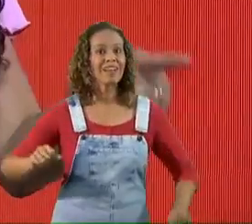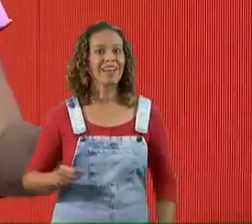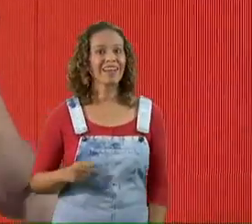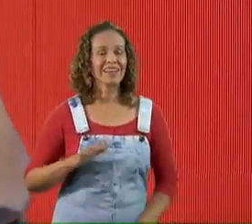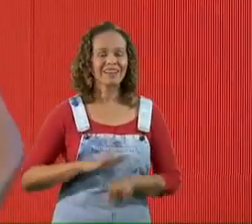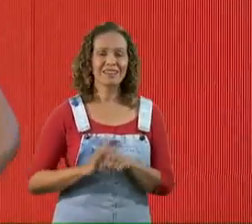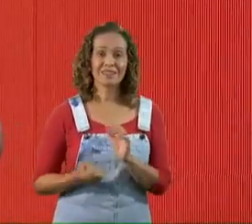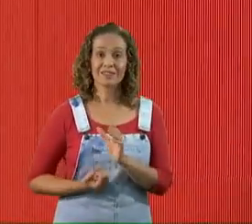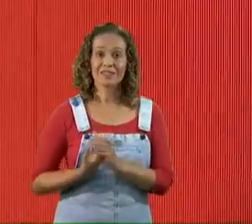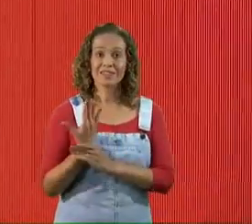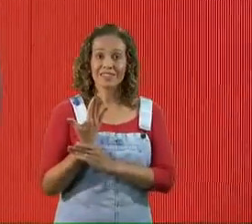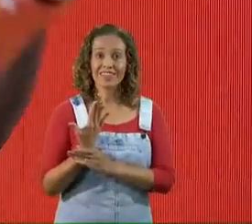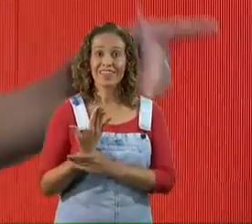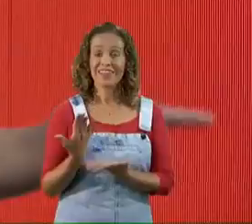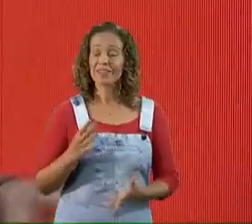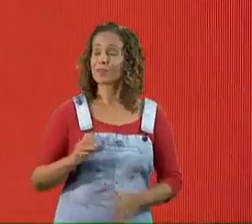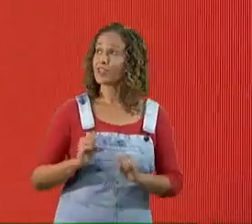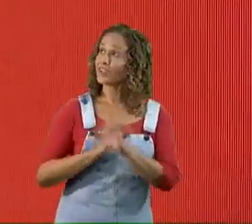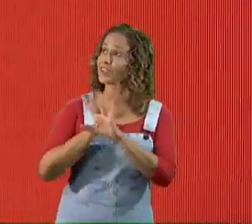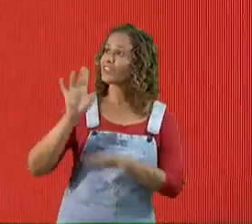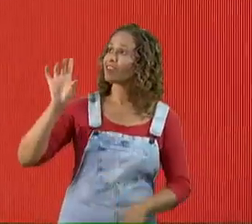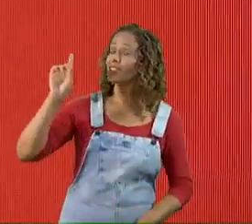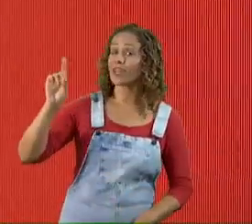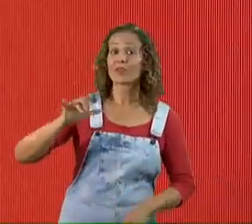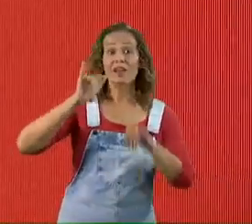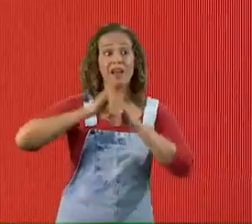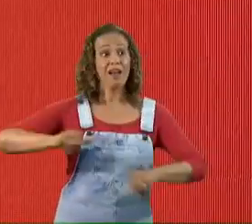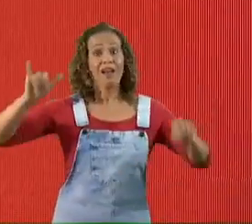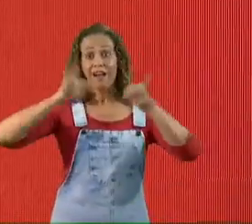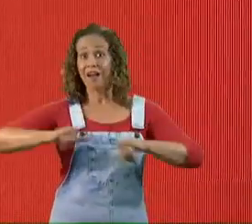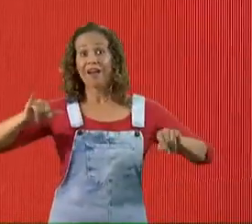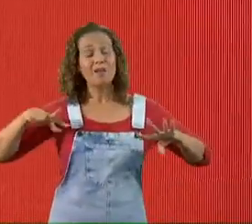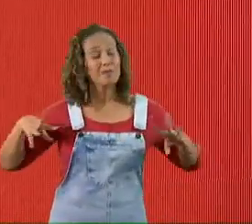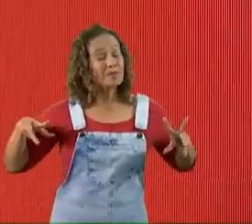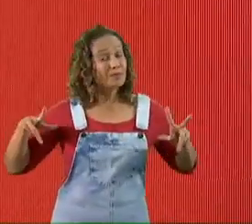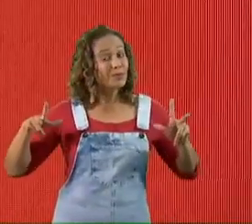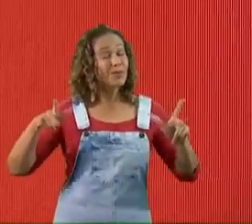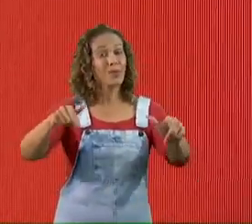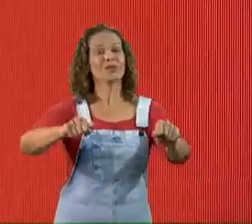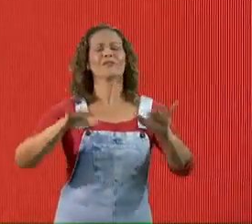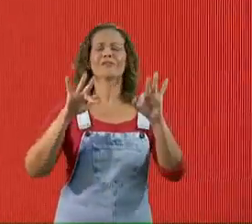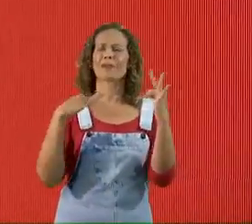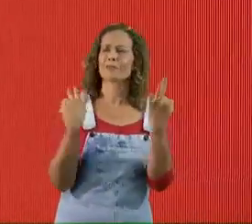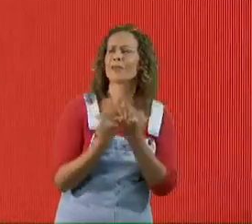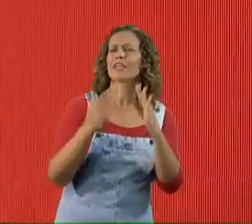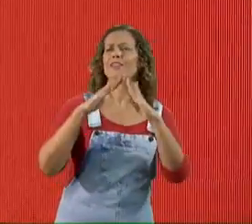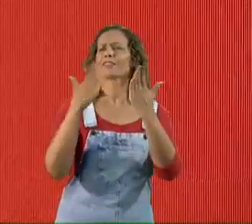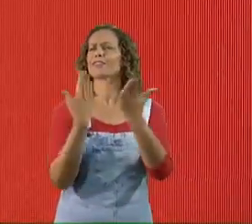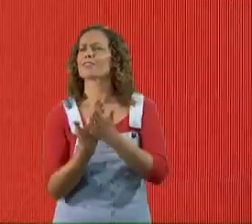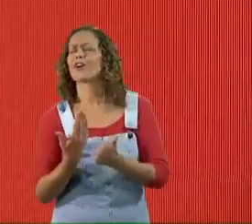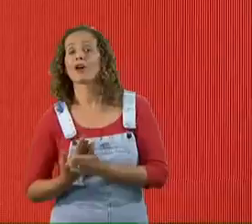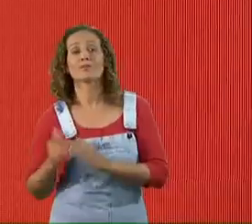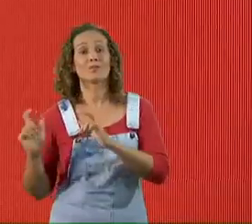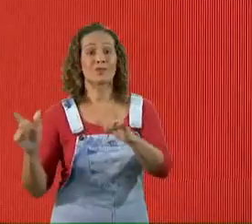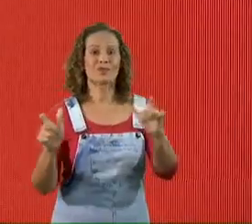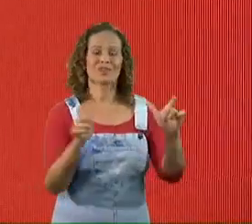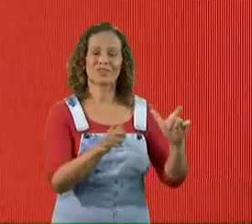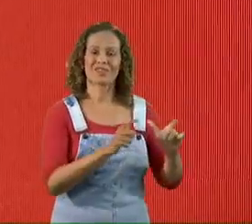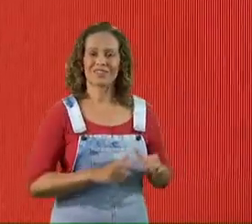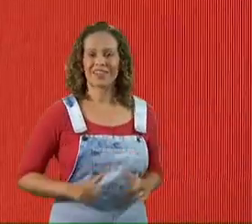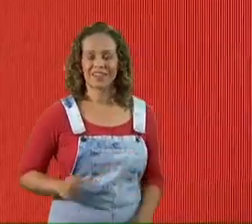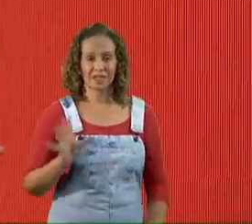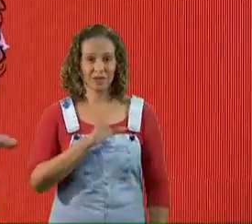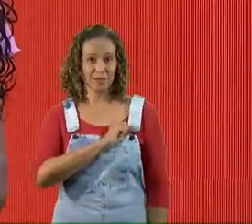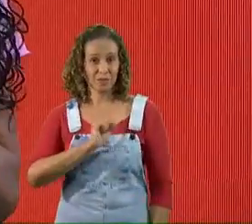Por onde a gente for, seja na escola, no nosso bairro, com a nossa família, nós precisamos falar do amor de Deus para todas as pessoas.